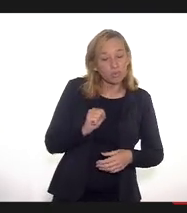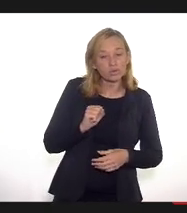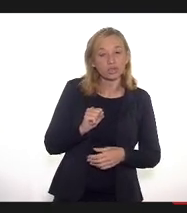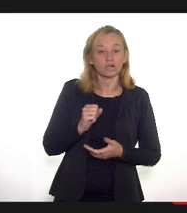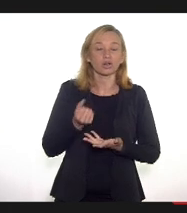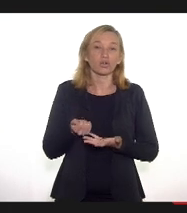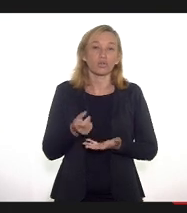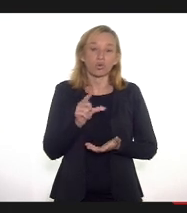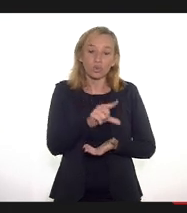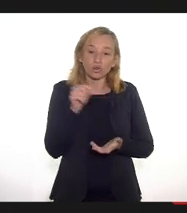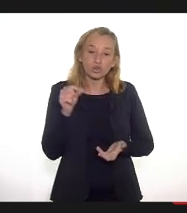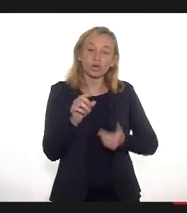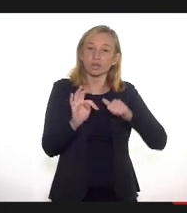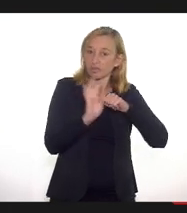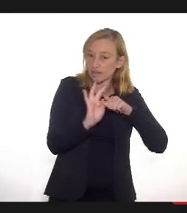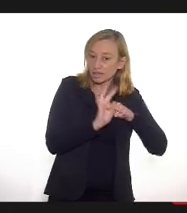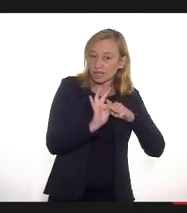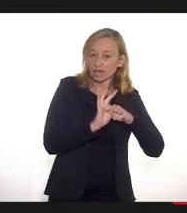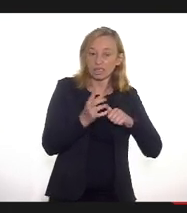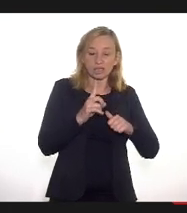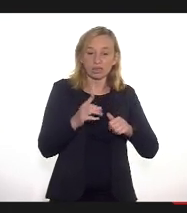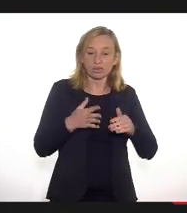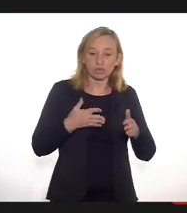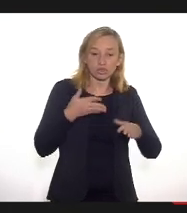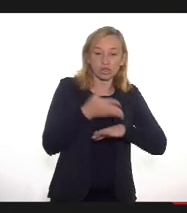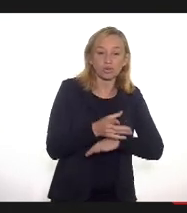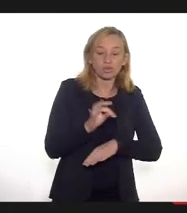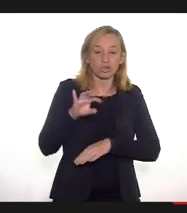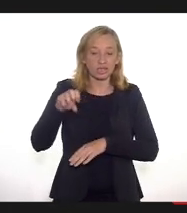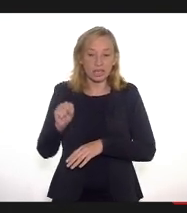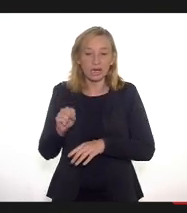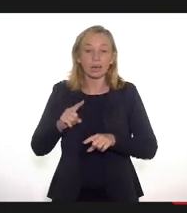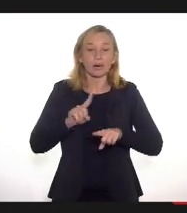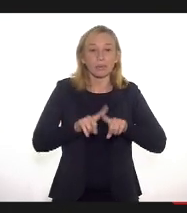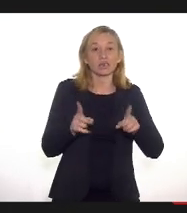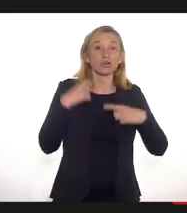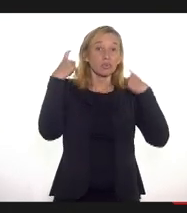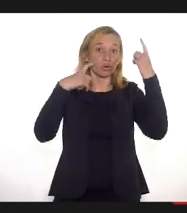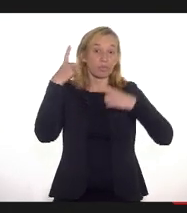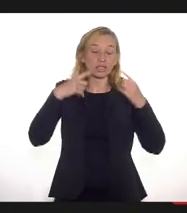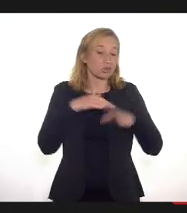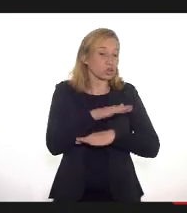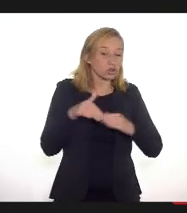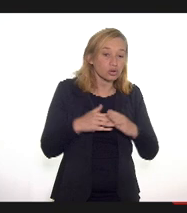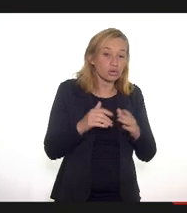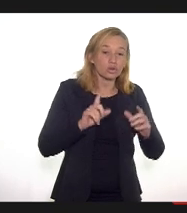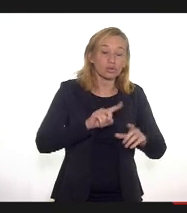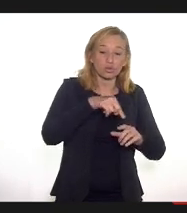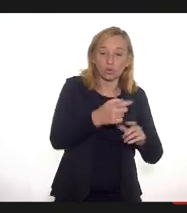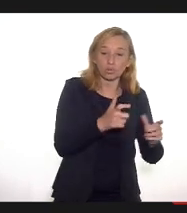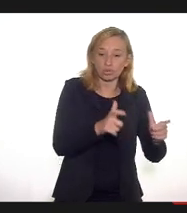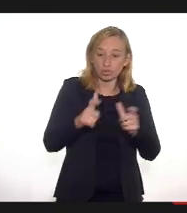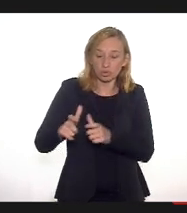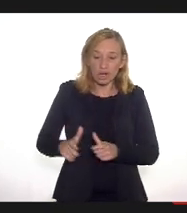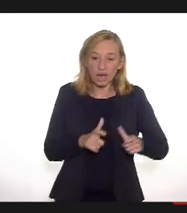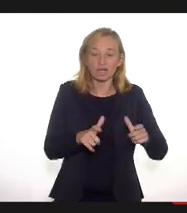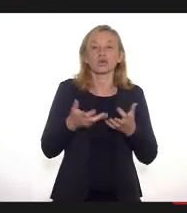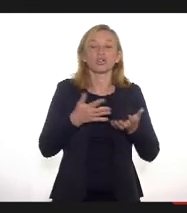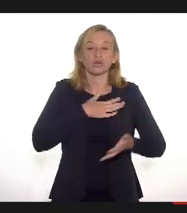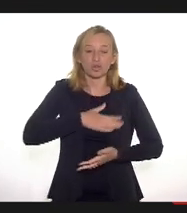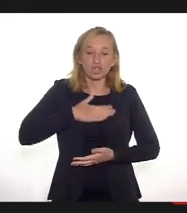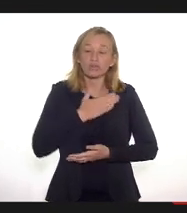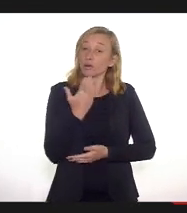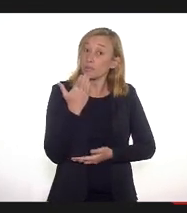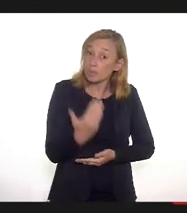determinação da FAETEC, que não atingiu só o ISERJ, é uma preocupação que está acontecendo em várias outras unidades. Então, eu gostaria de